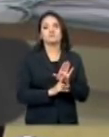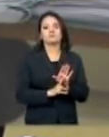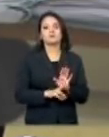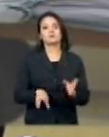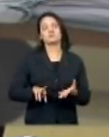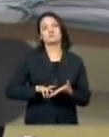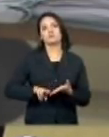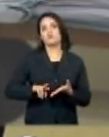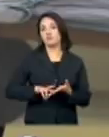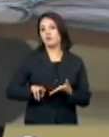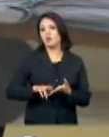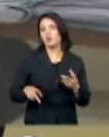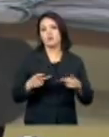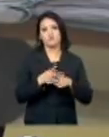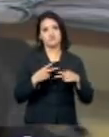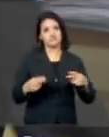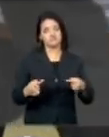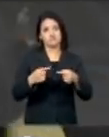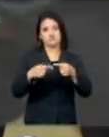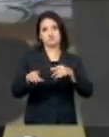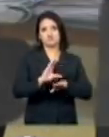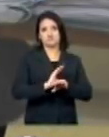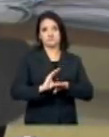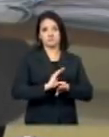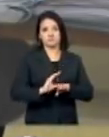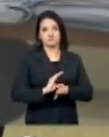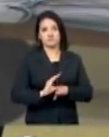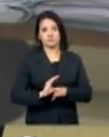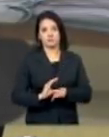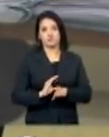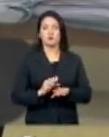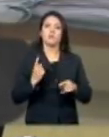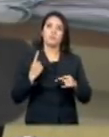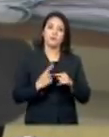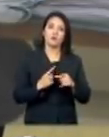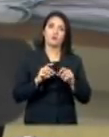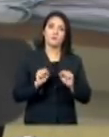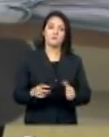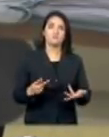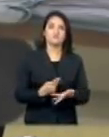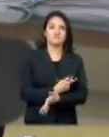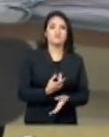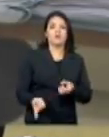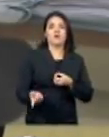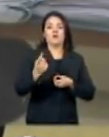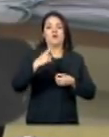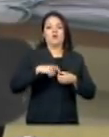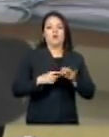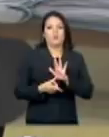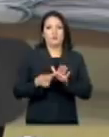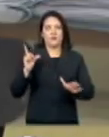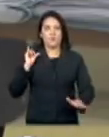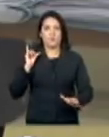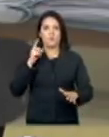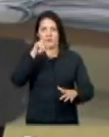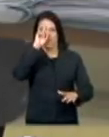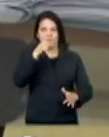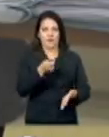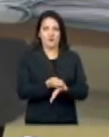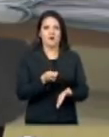flagrantemente inconstitucional sob pena de subversão das determinações incertas na constituição